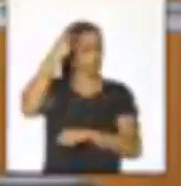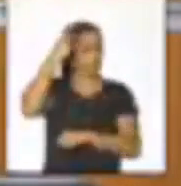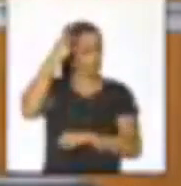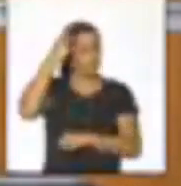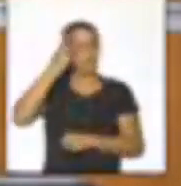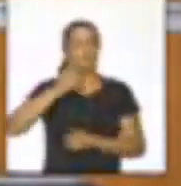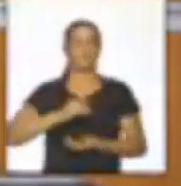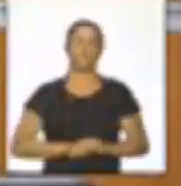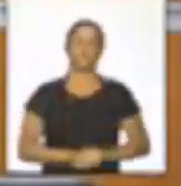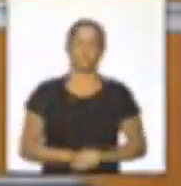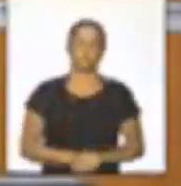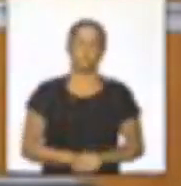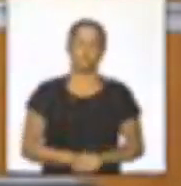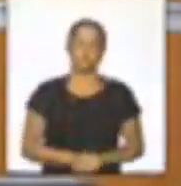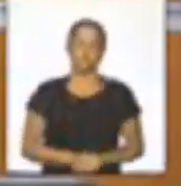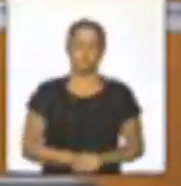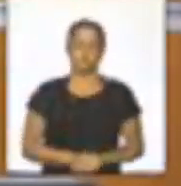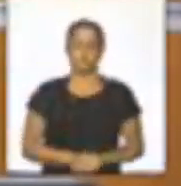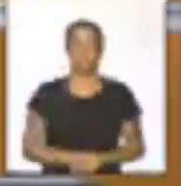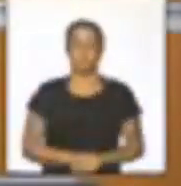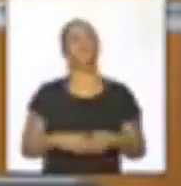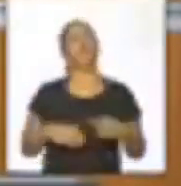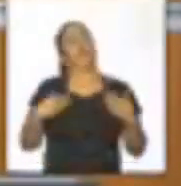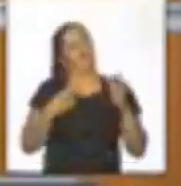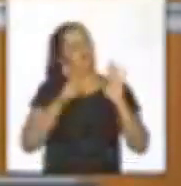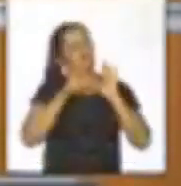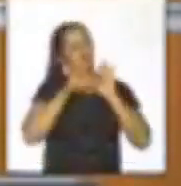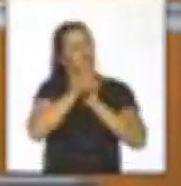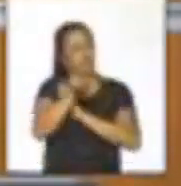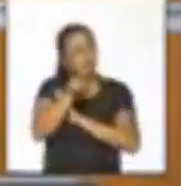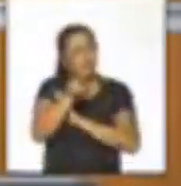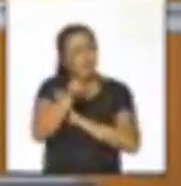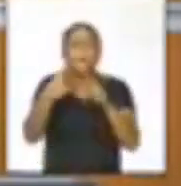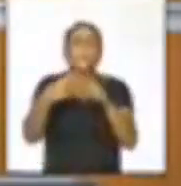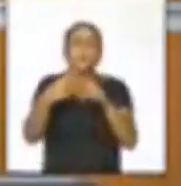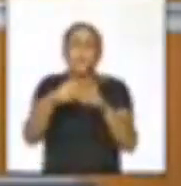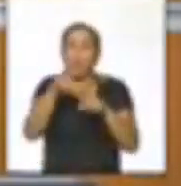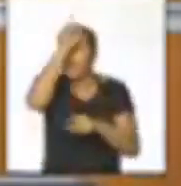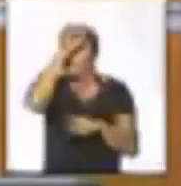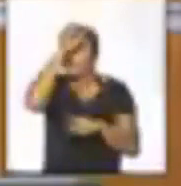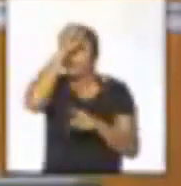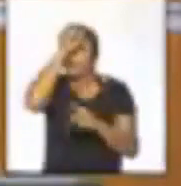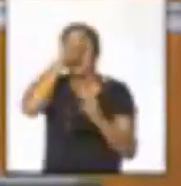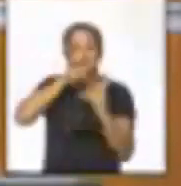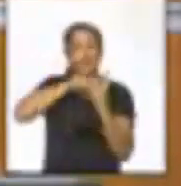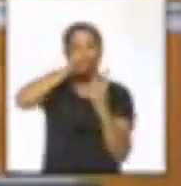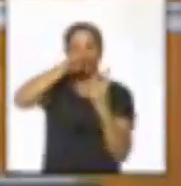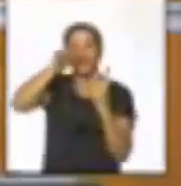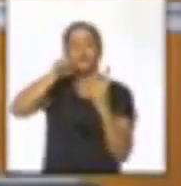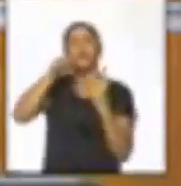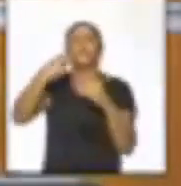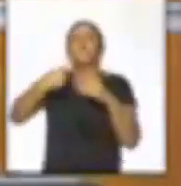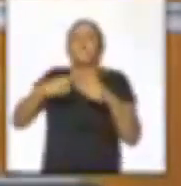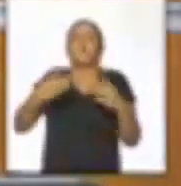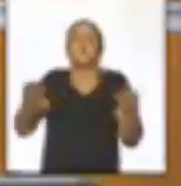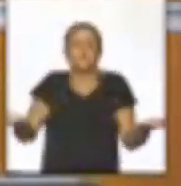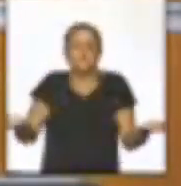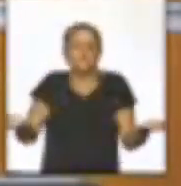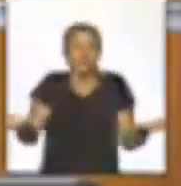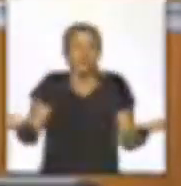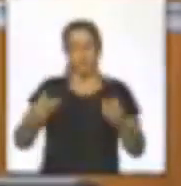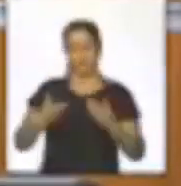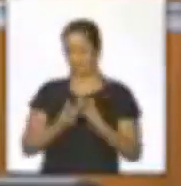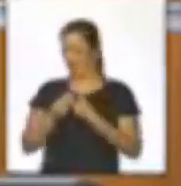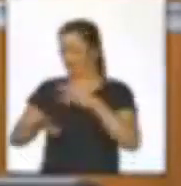O que que acontece? Por que aprender raiz quadrada? Muitas vezes você pegou exercícios,